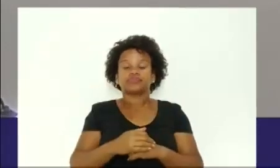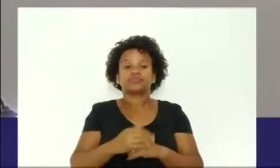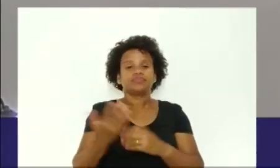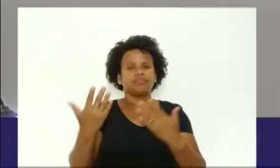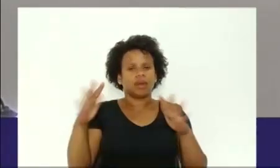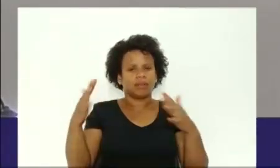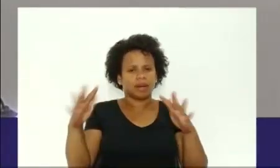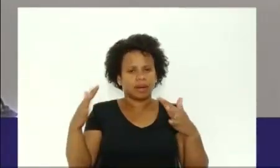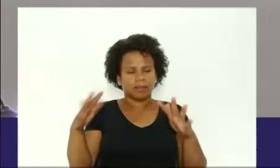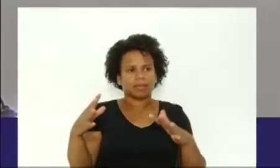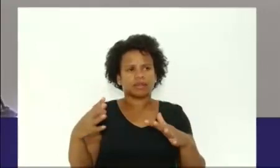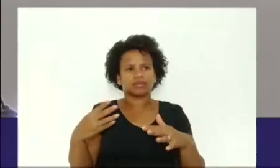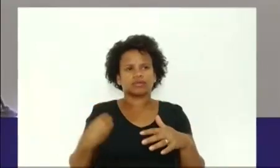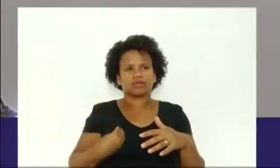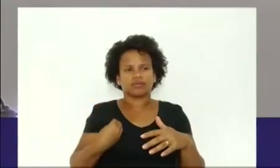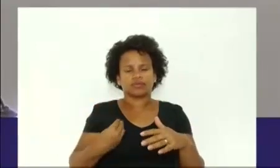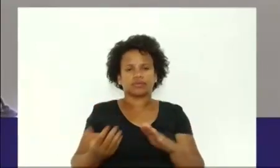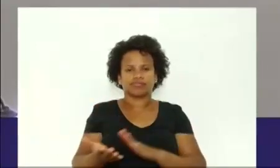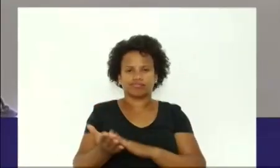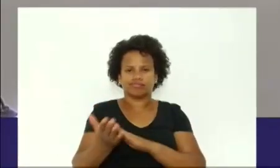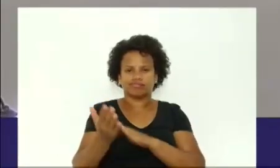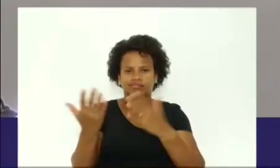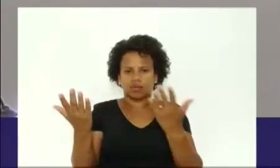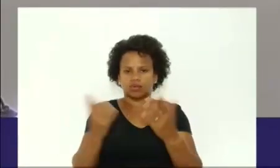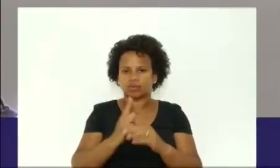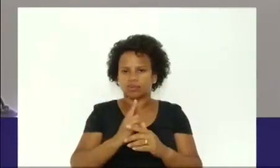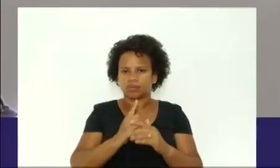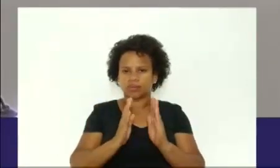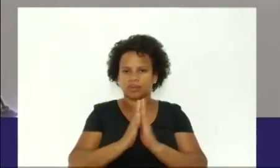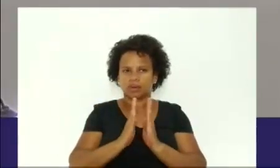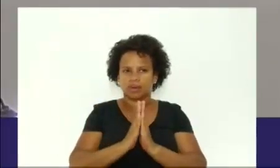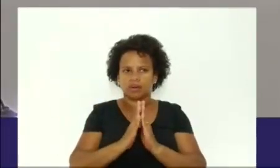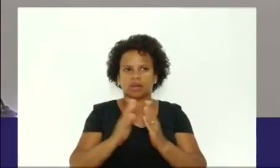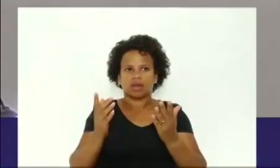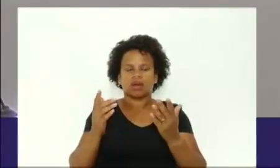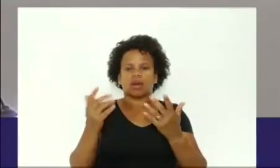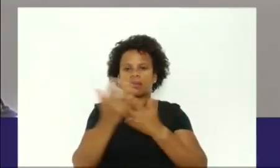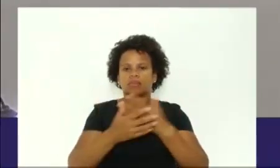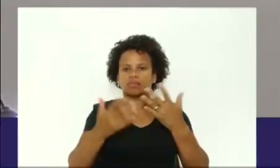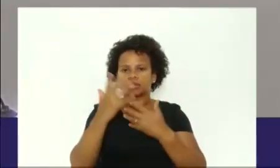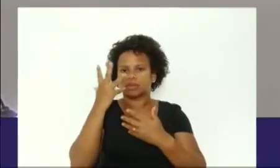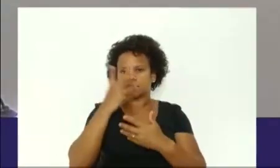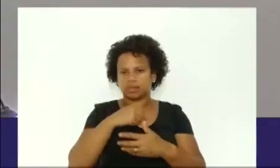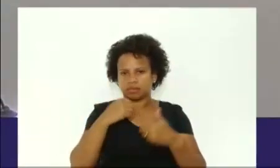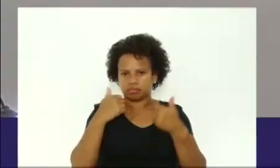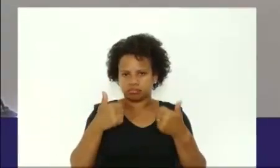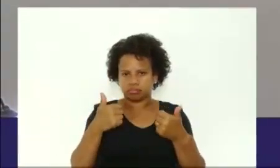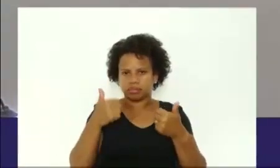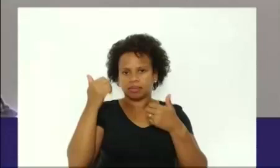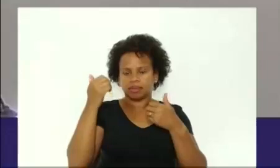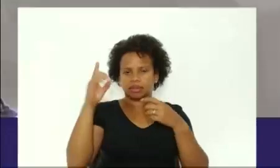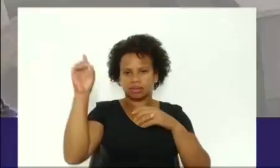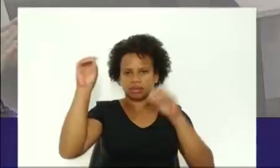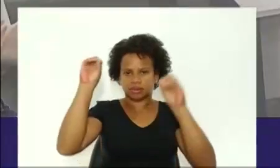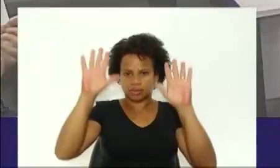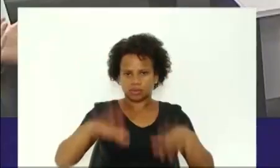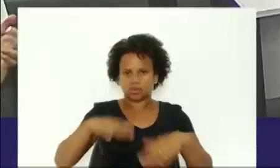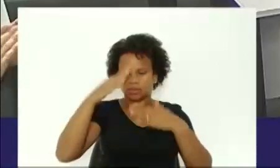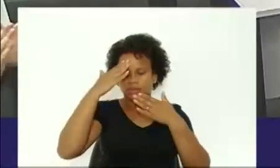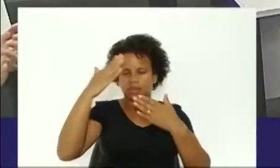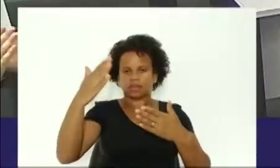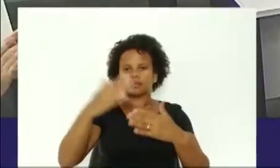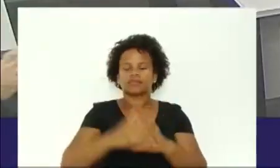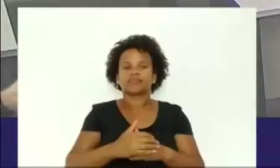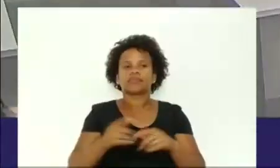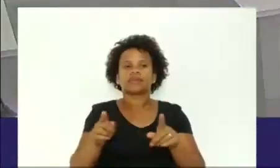é seu aniversário. Deus te abençoe. E toque para nós uma música bem bonita, tá bem? Deus te abençoe. Obrigada. Quero